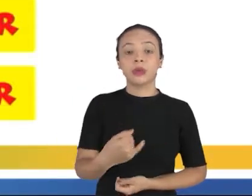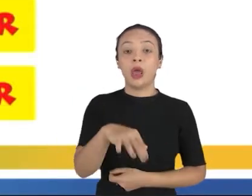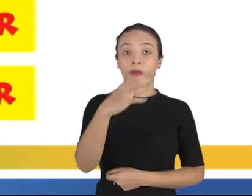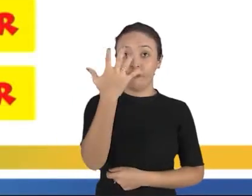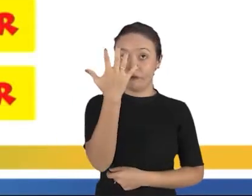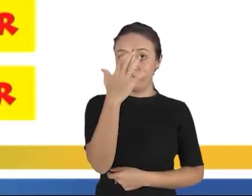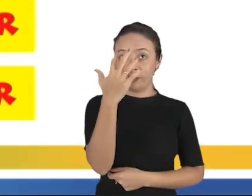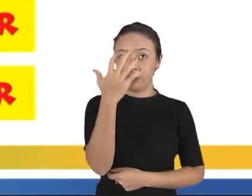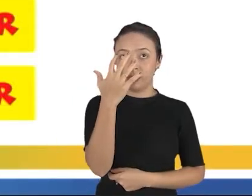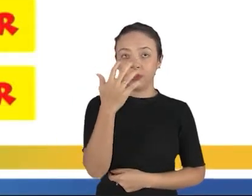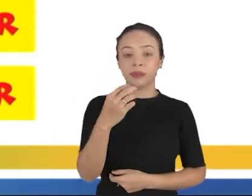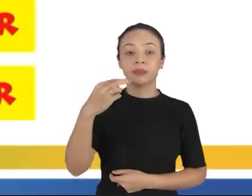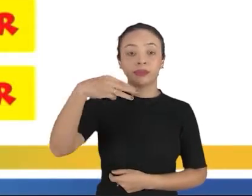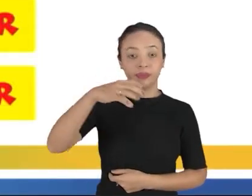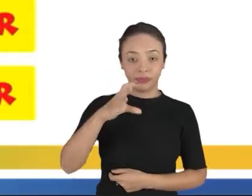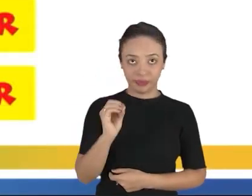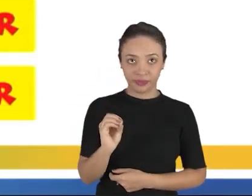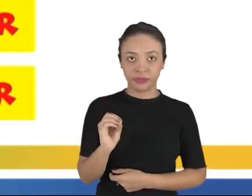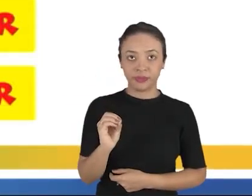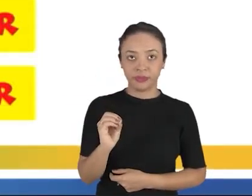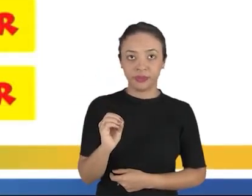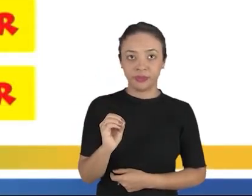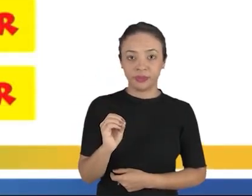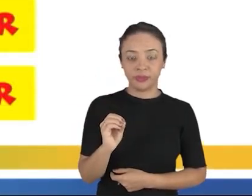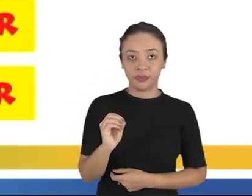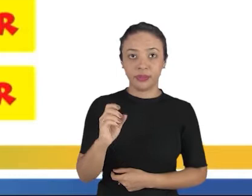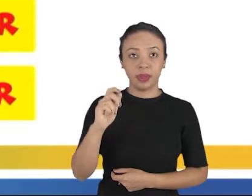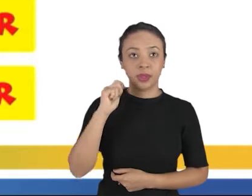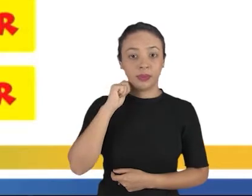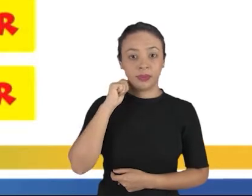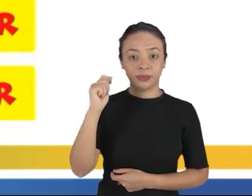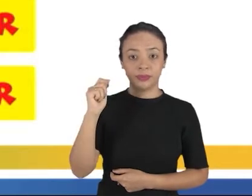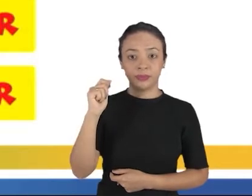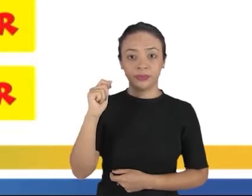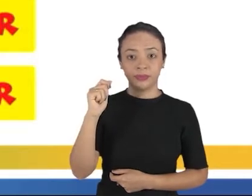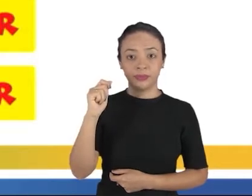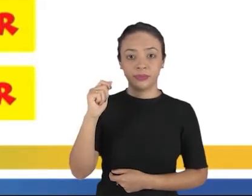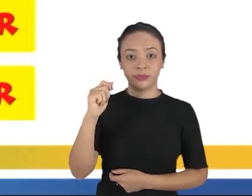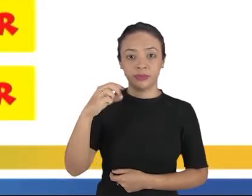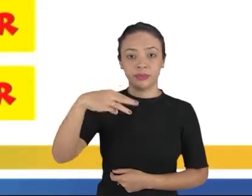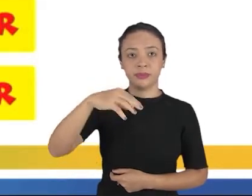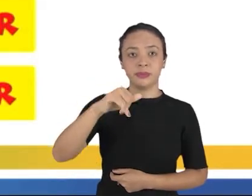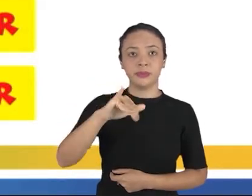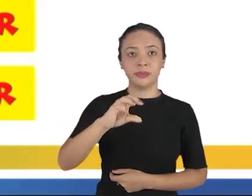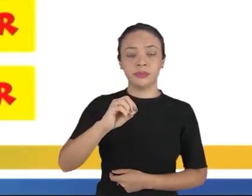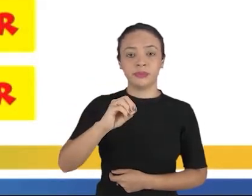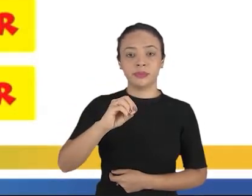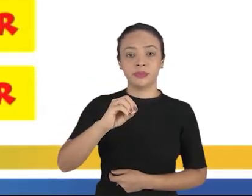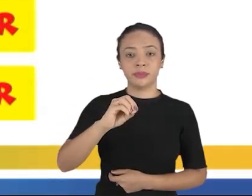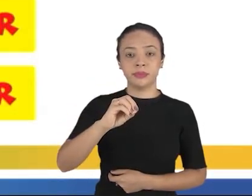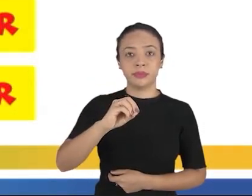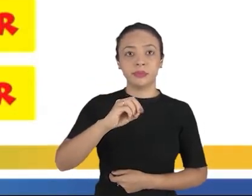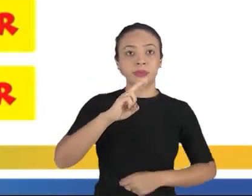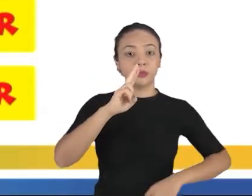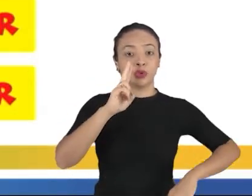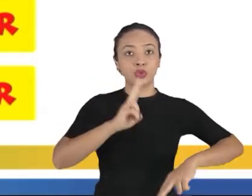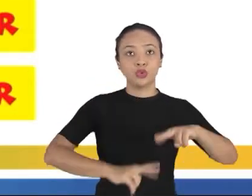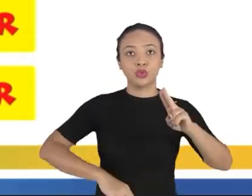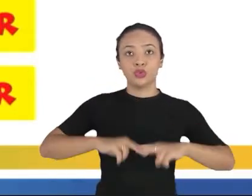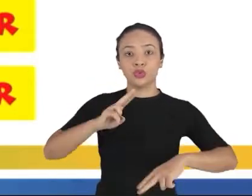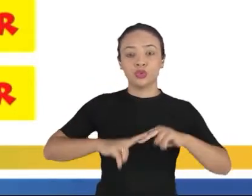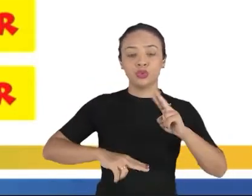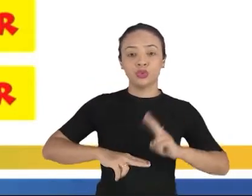February, March, April, May,